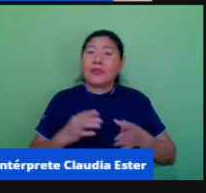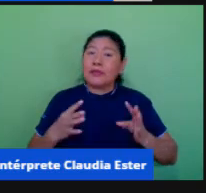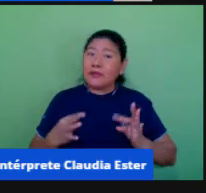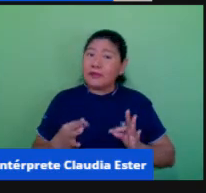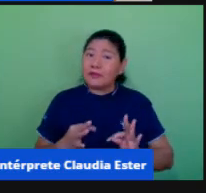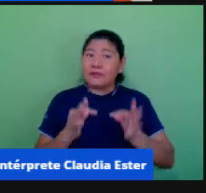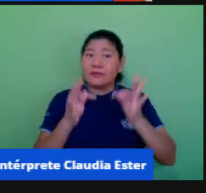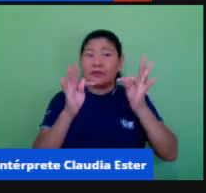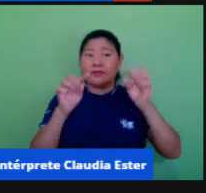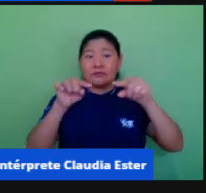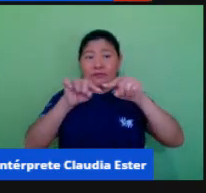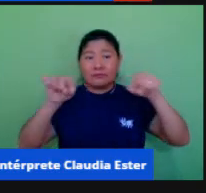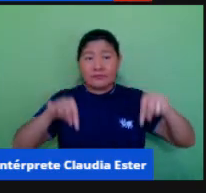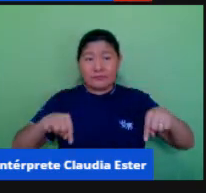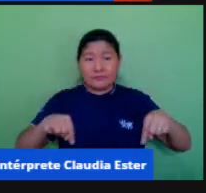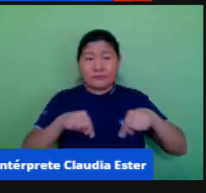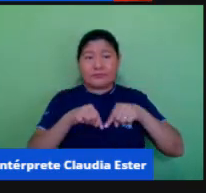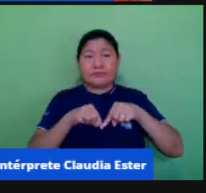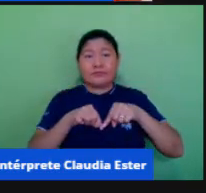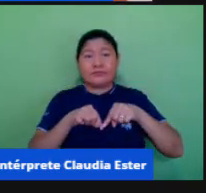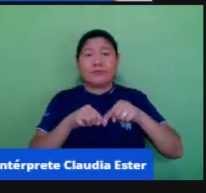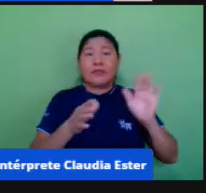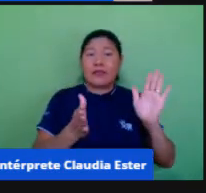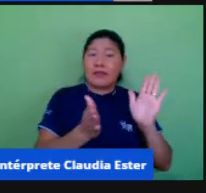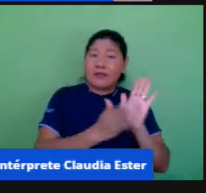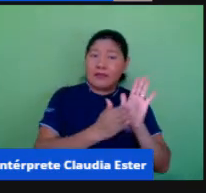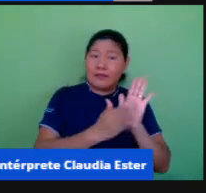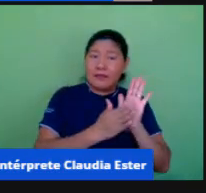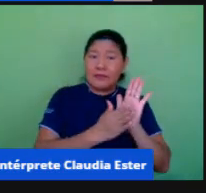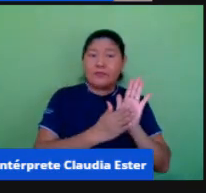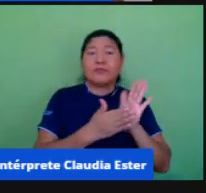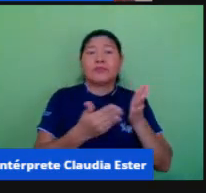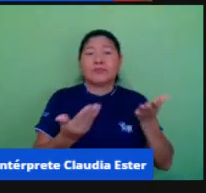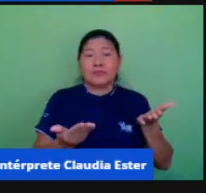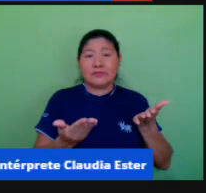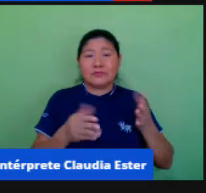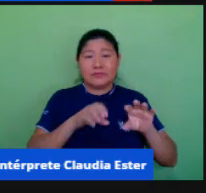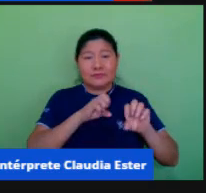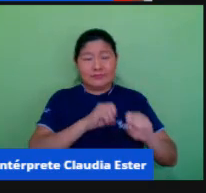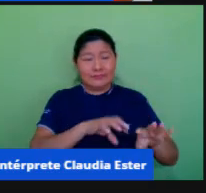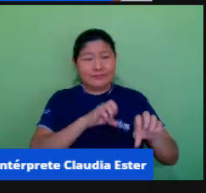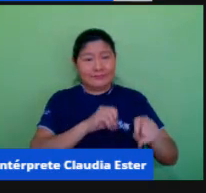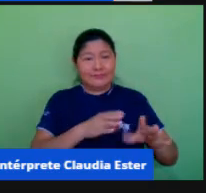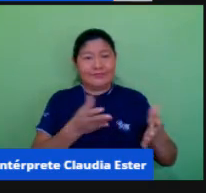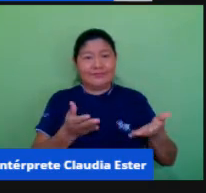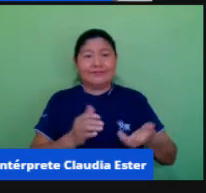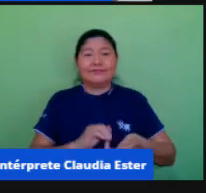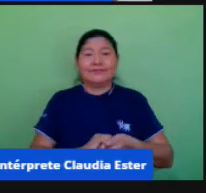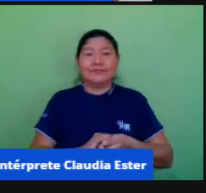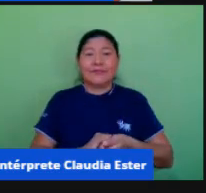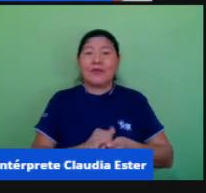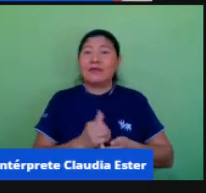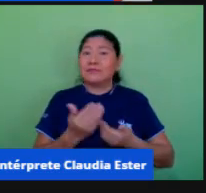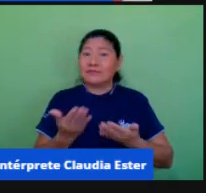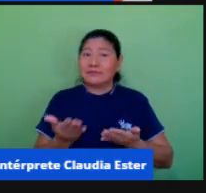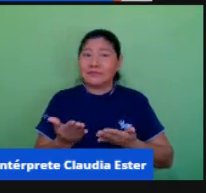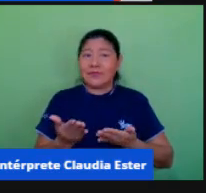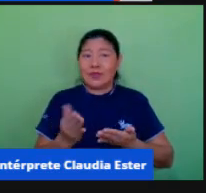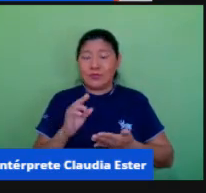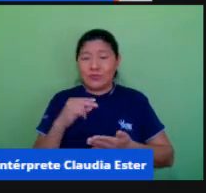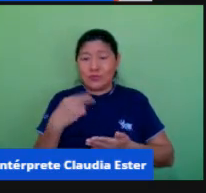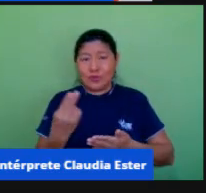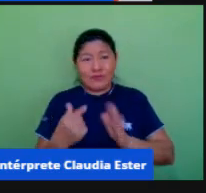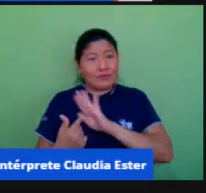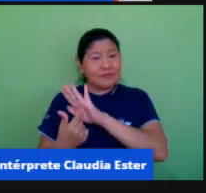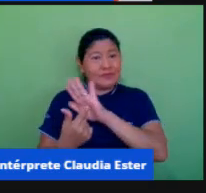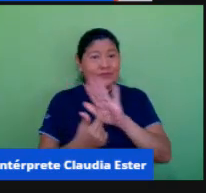Tecnologia em sala de aula, plataformas adaptativas de ensino. Legal. Nessa parte, a gente vai trazer para